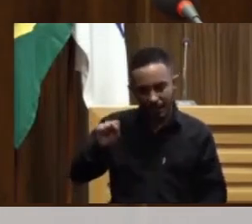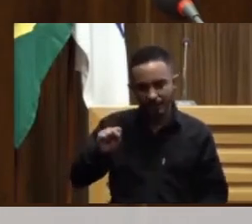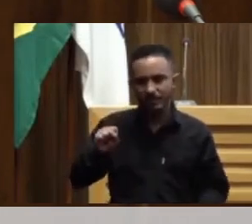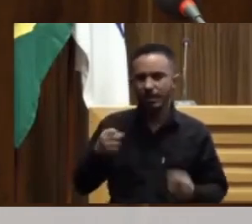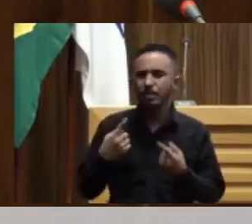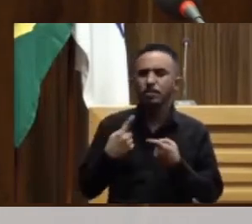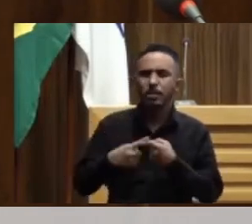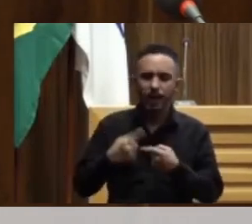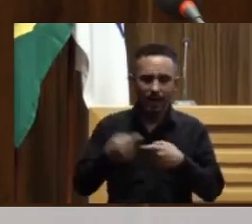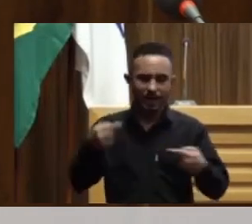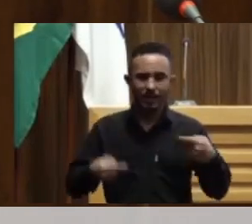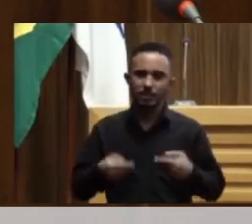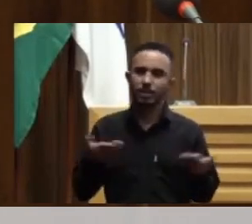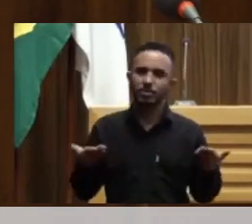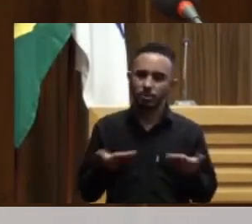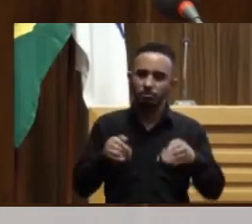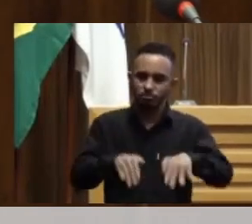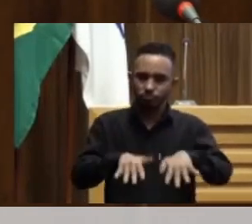debate nesse momento aqui